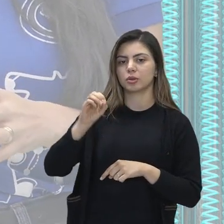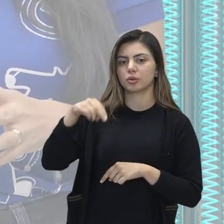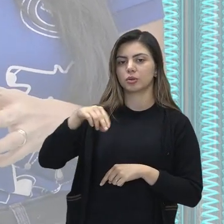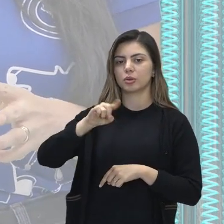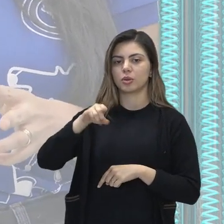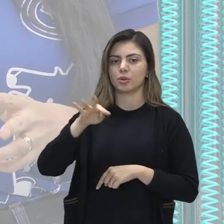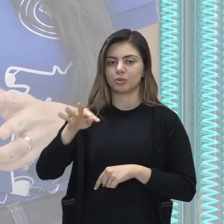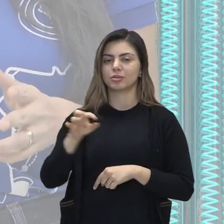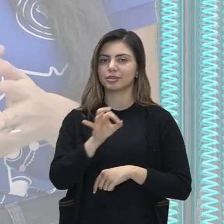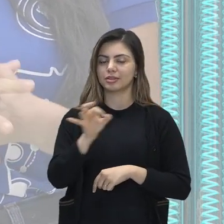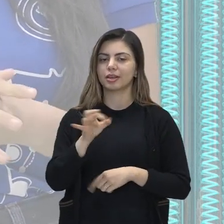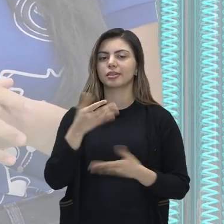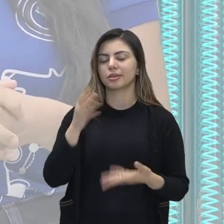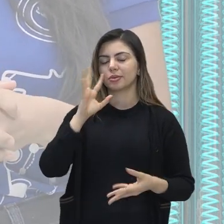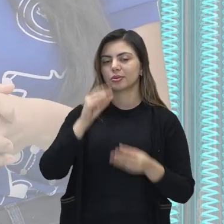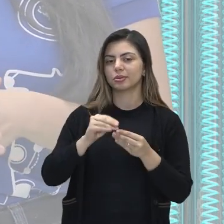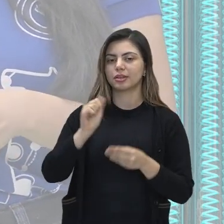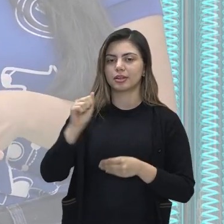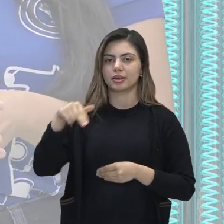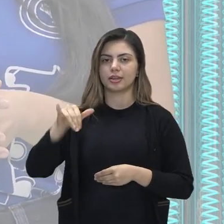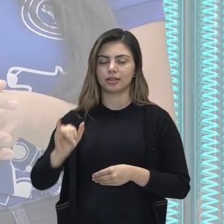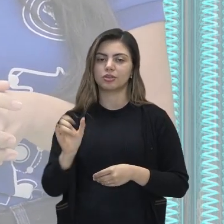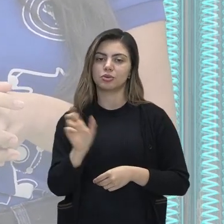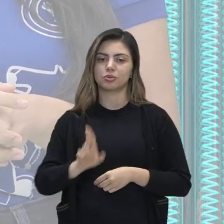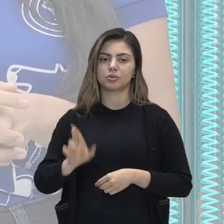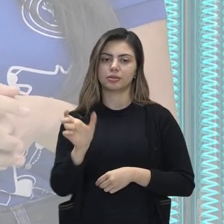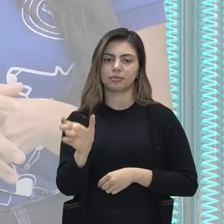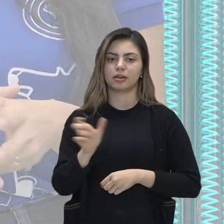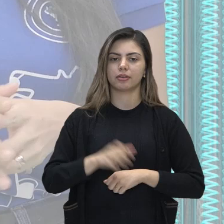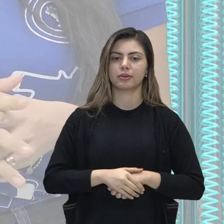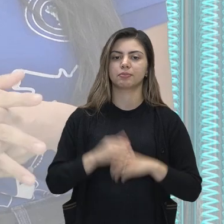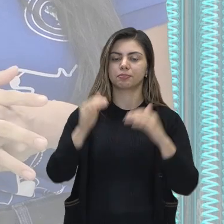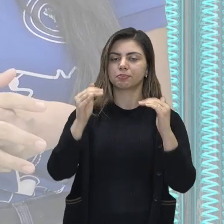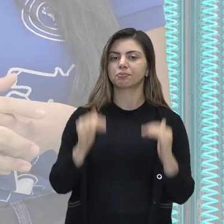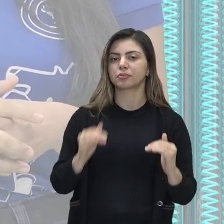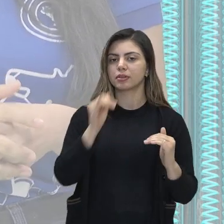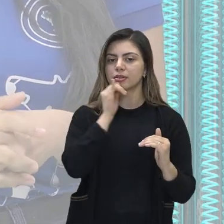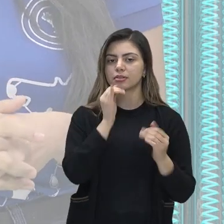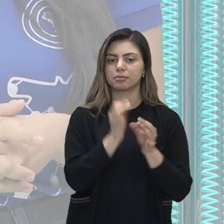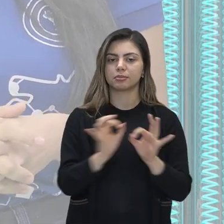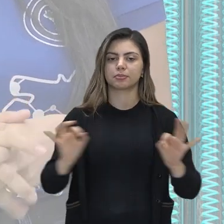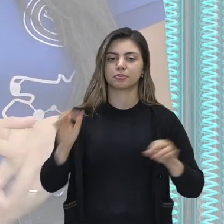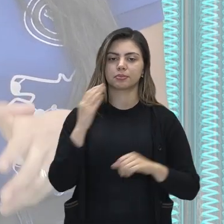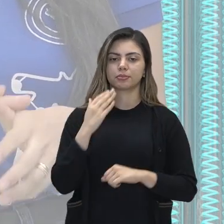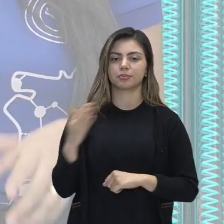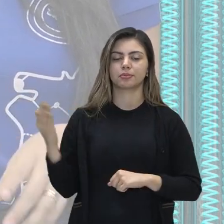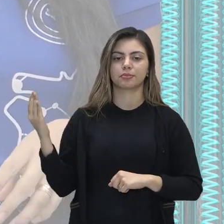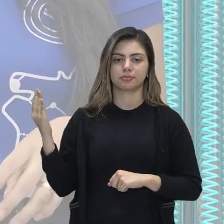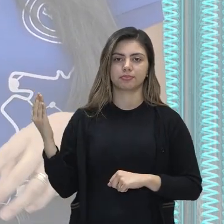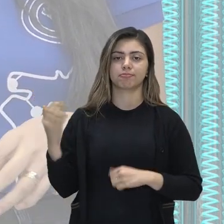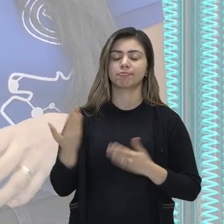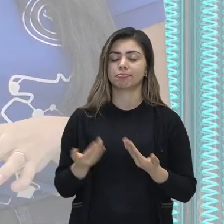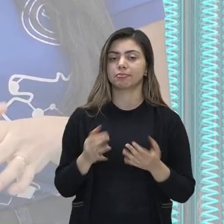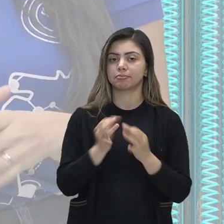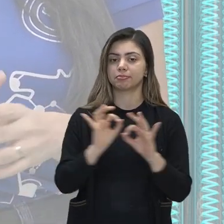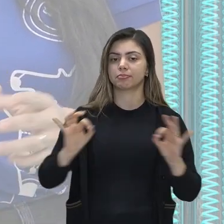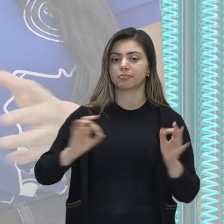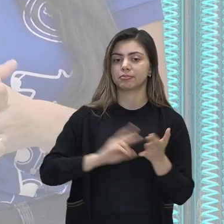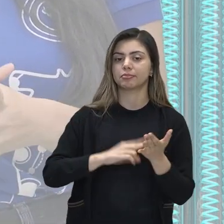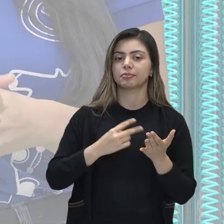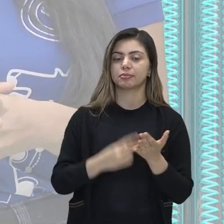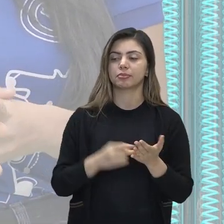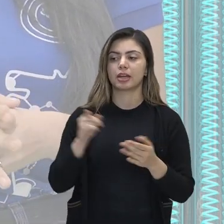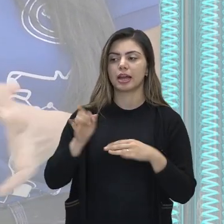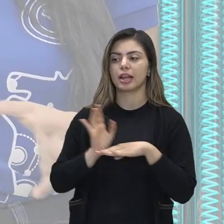o N. Ok? O outro exemplo. She doesn't need any help. Ela não precisa de